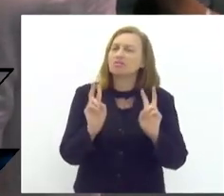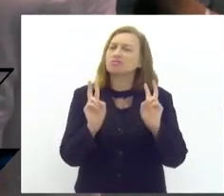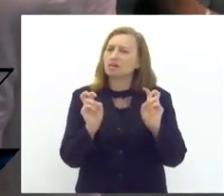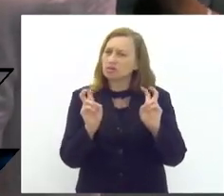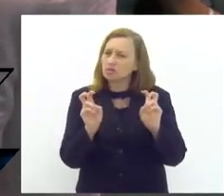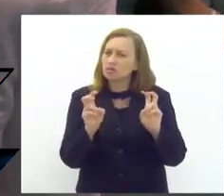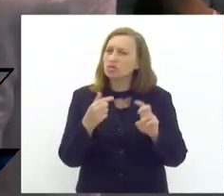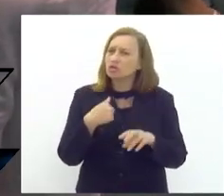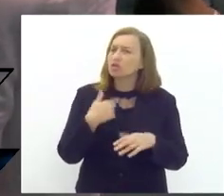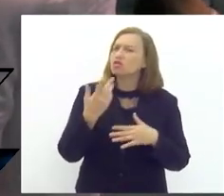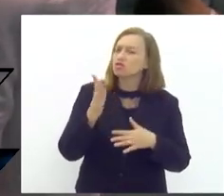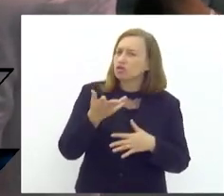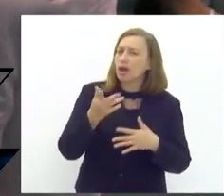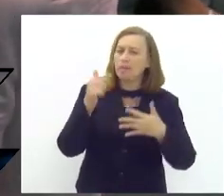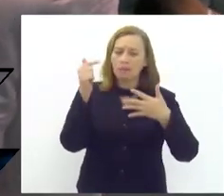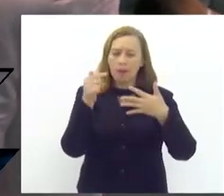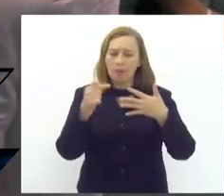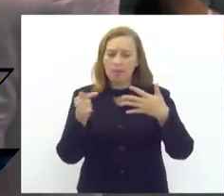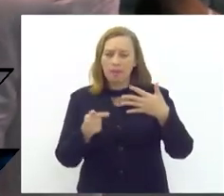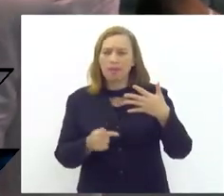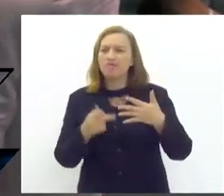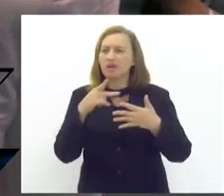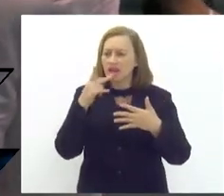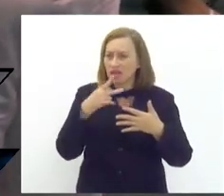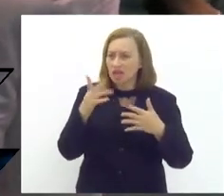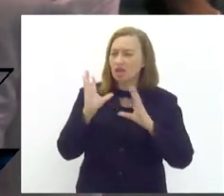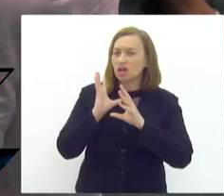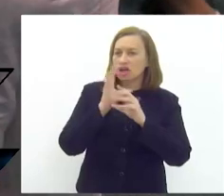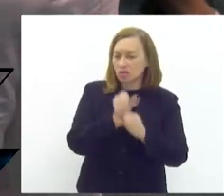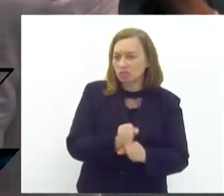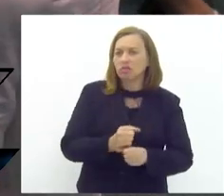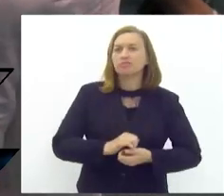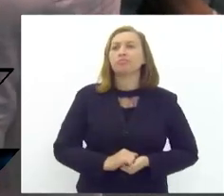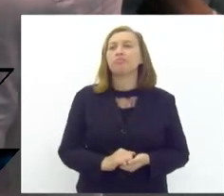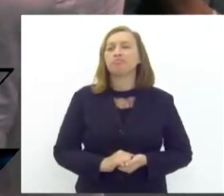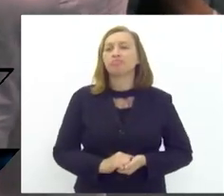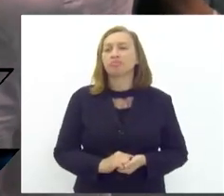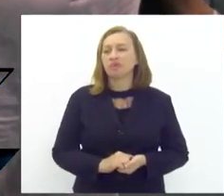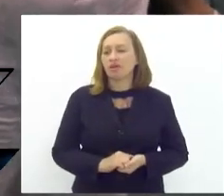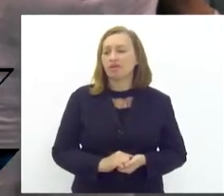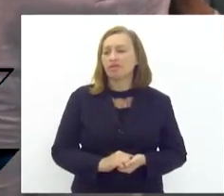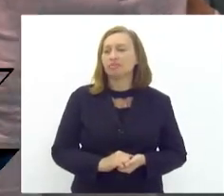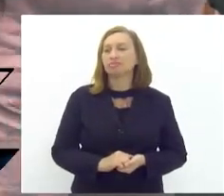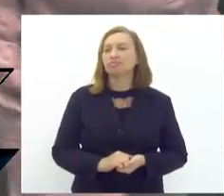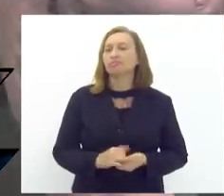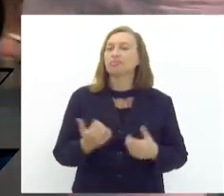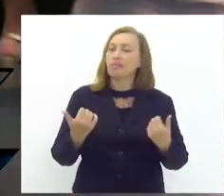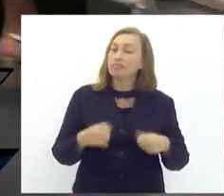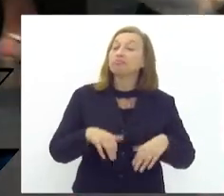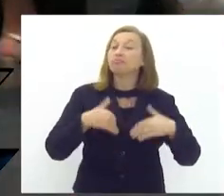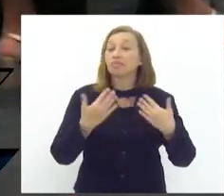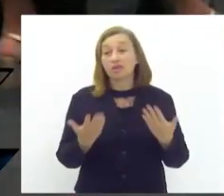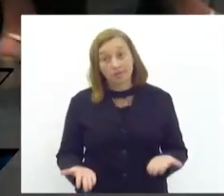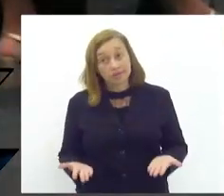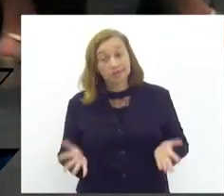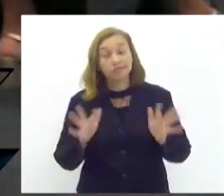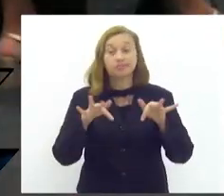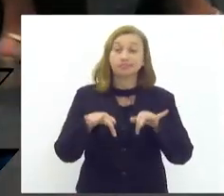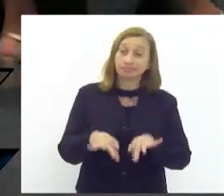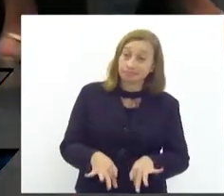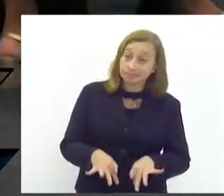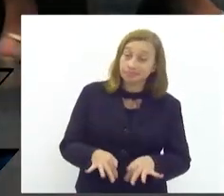situações que eu acabei de colocar aqui de maneira resumida mas tão necessária então termina